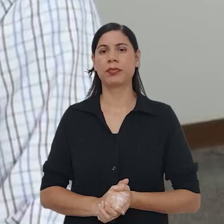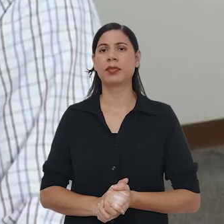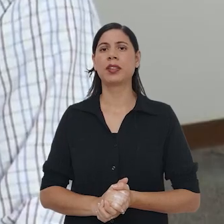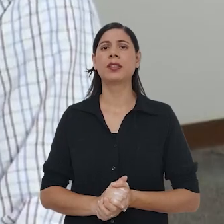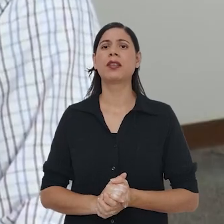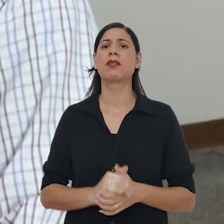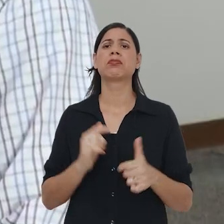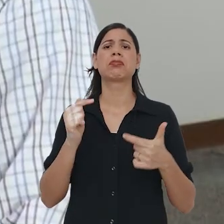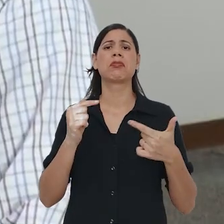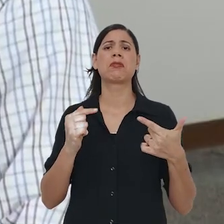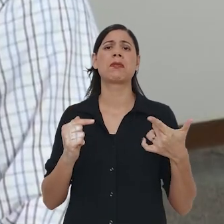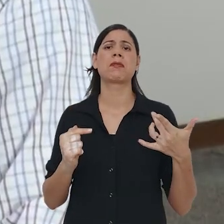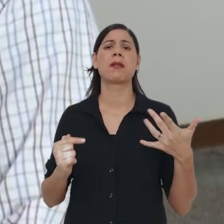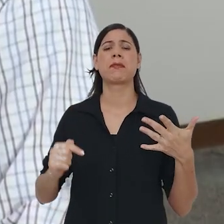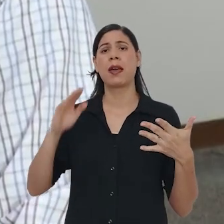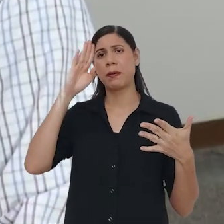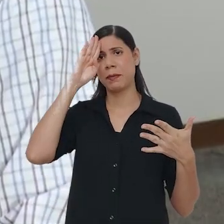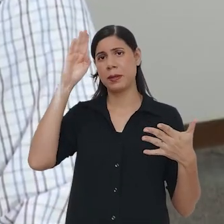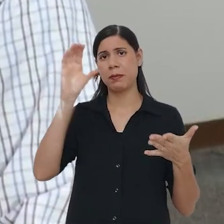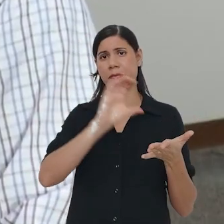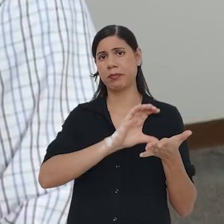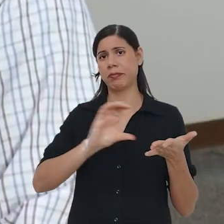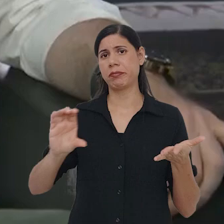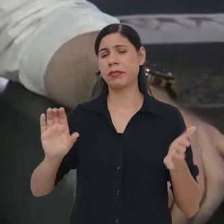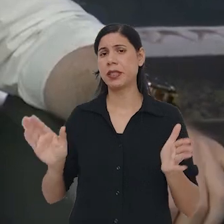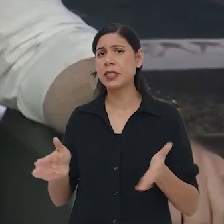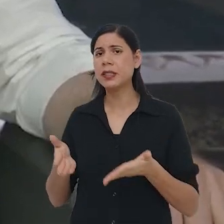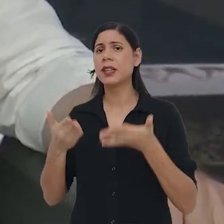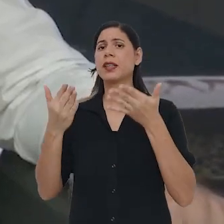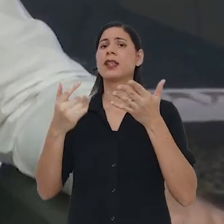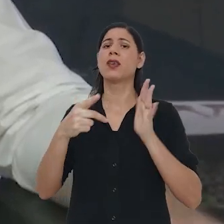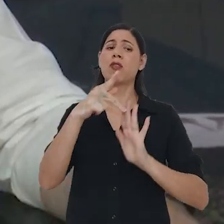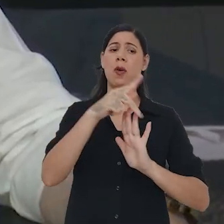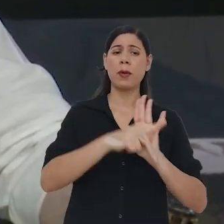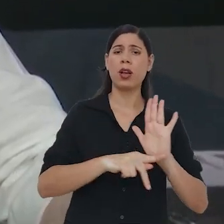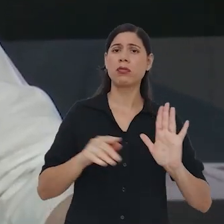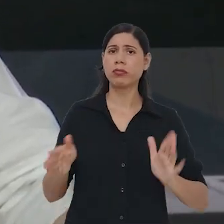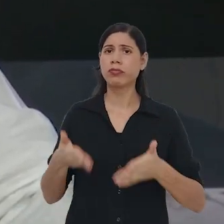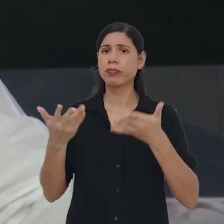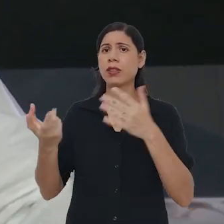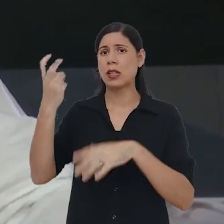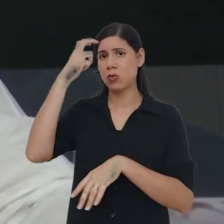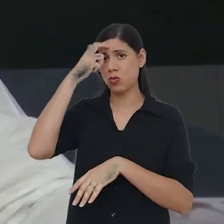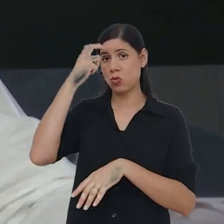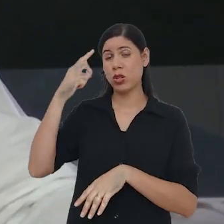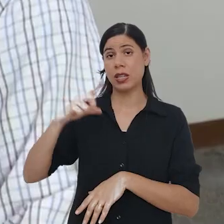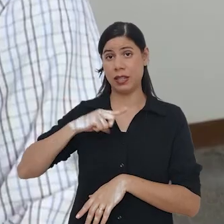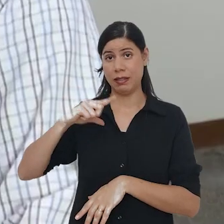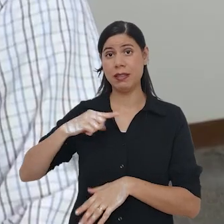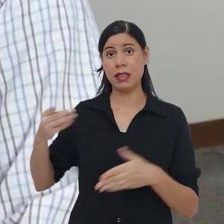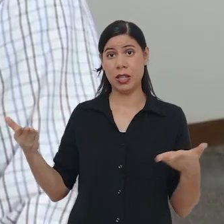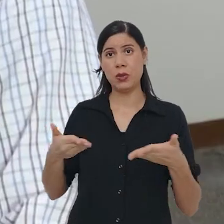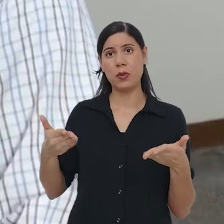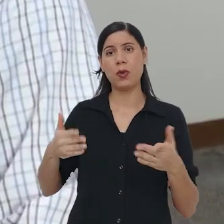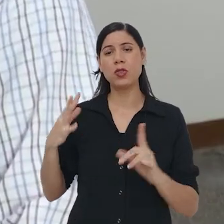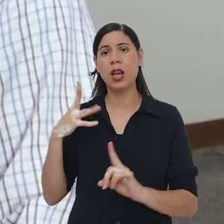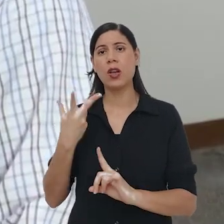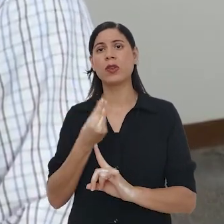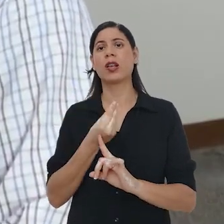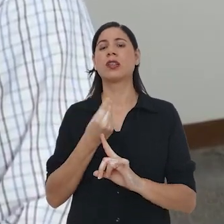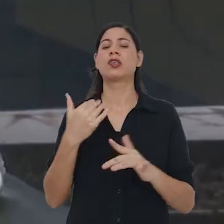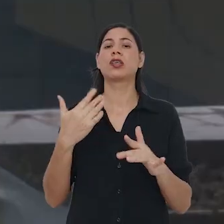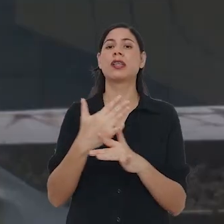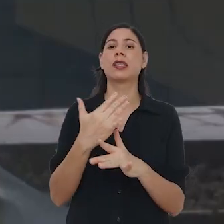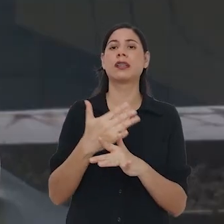Quais são as principais linhas de incentivo ou programas de incentivo à cultura disponíveis hoje aos artistas